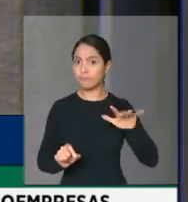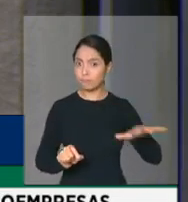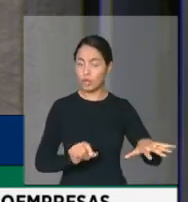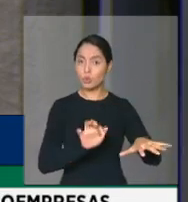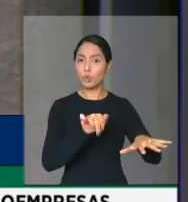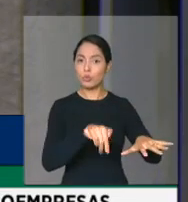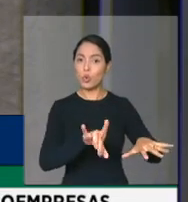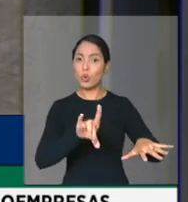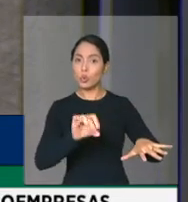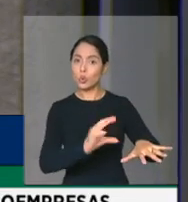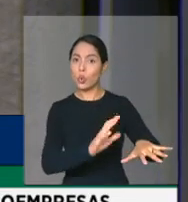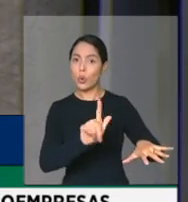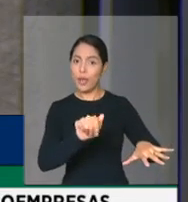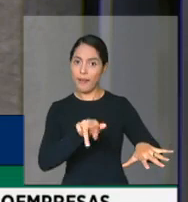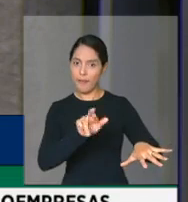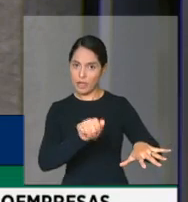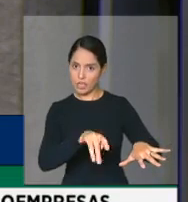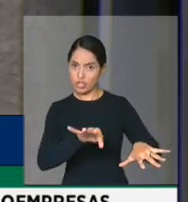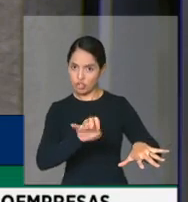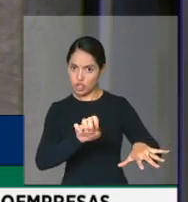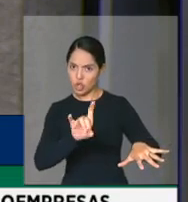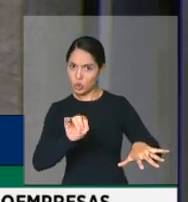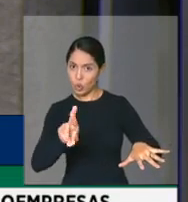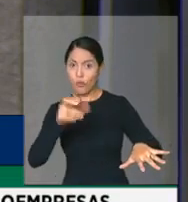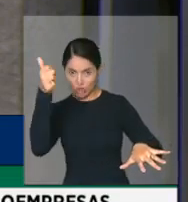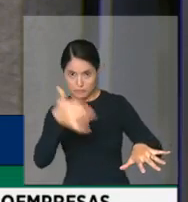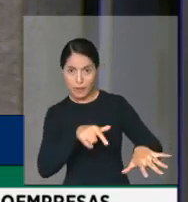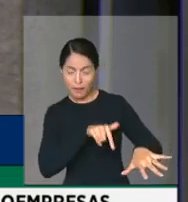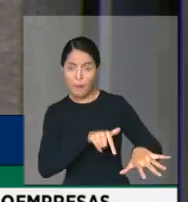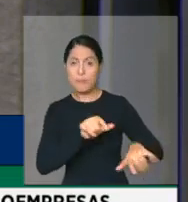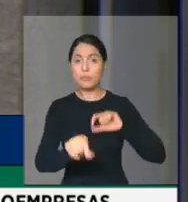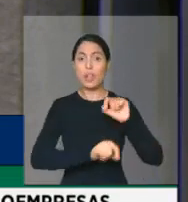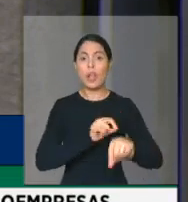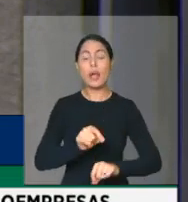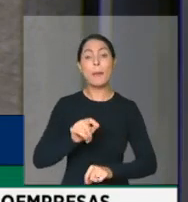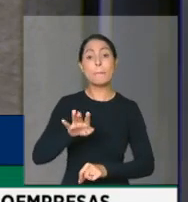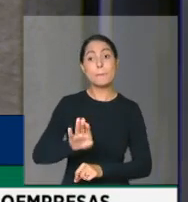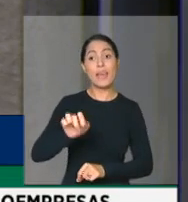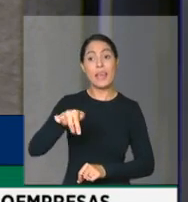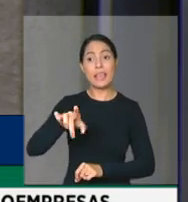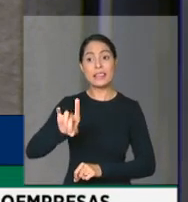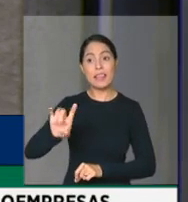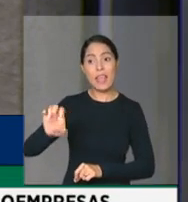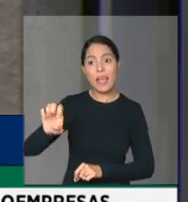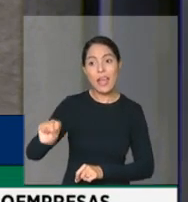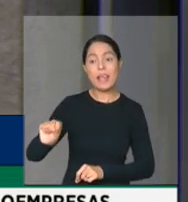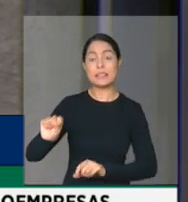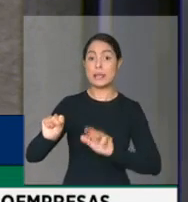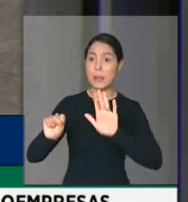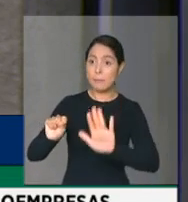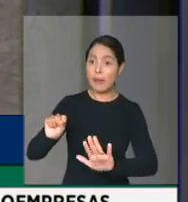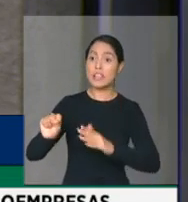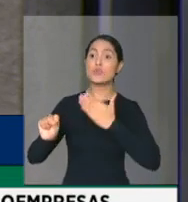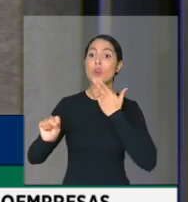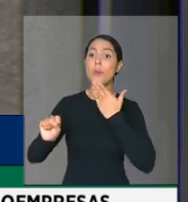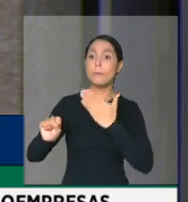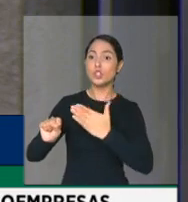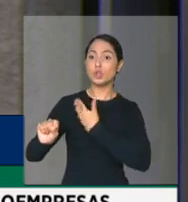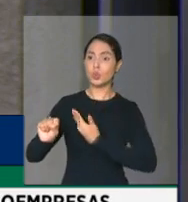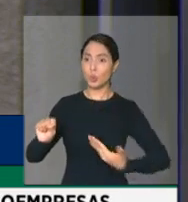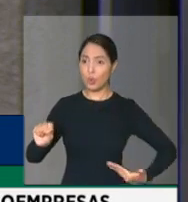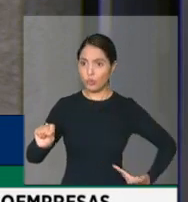que é isso, o fundo garantidor desse processo fosse o BNDES, porém, a pedido do governo,